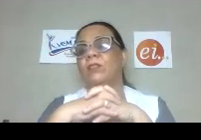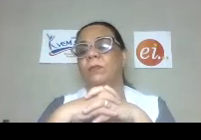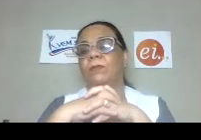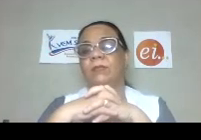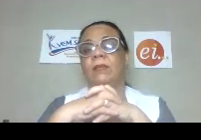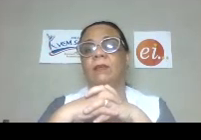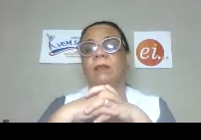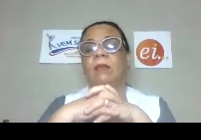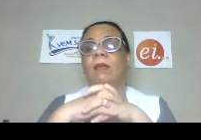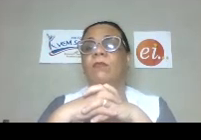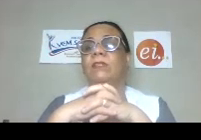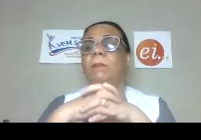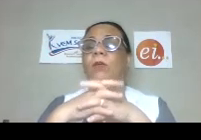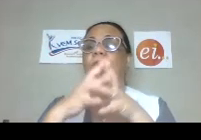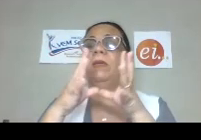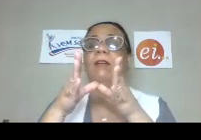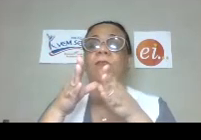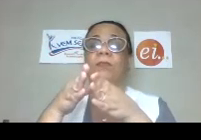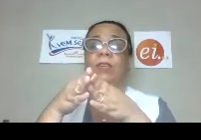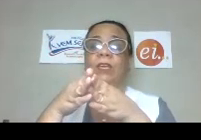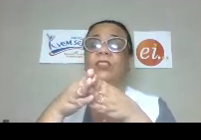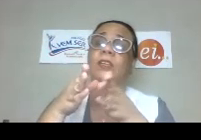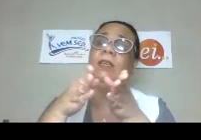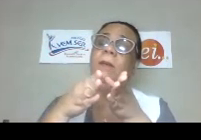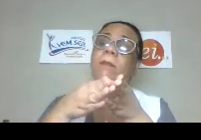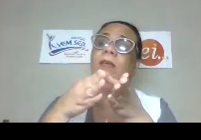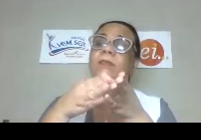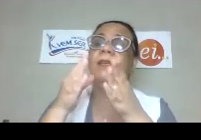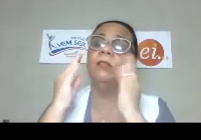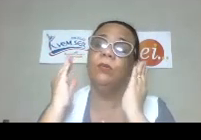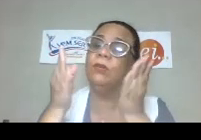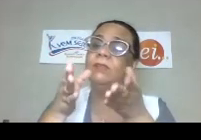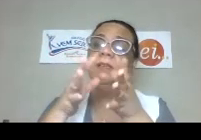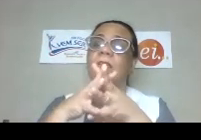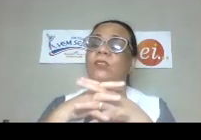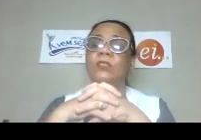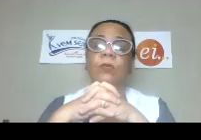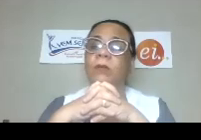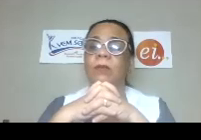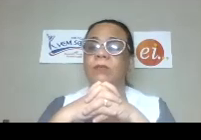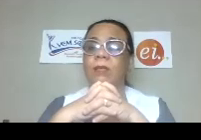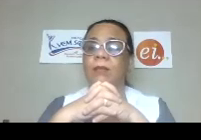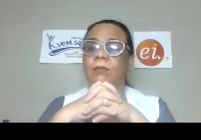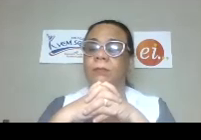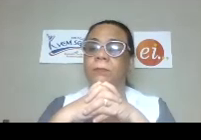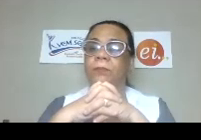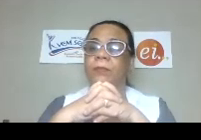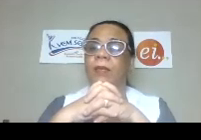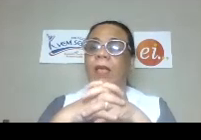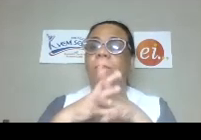mais fácil para você. Você pode pegar 20 menos 14 e descobrir o